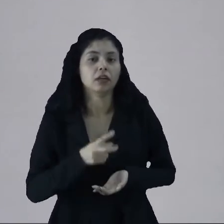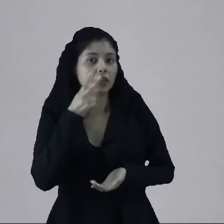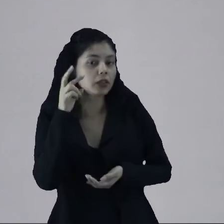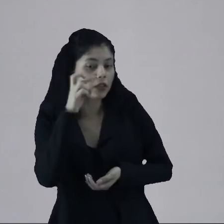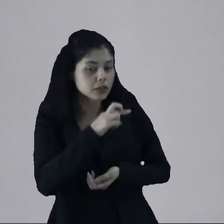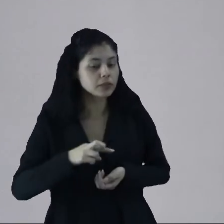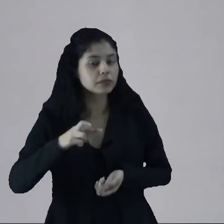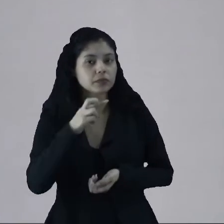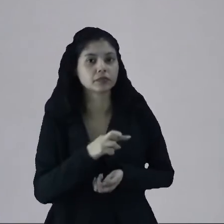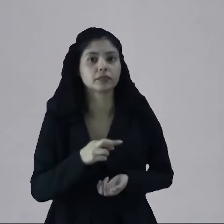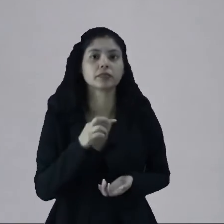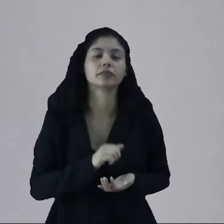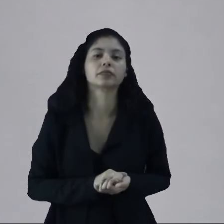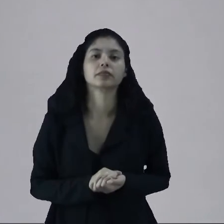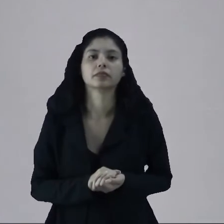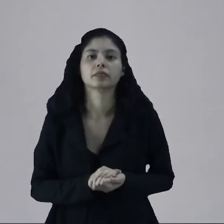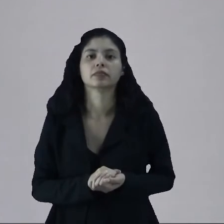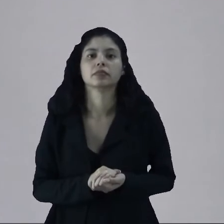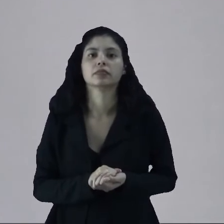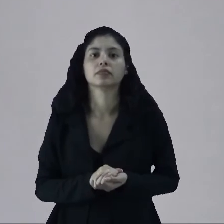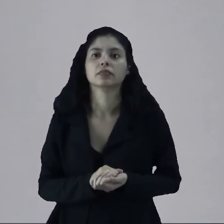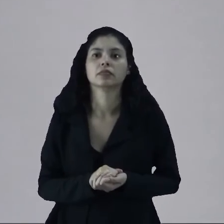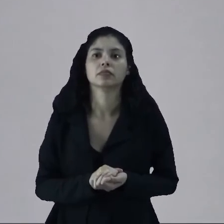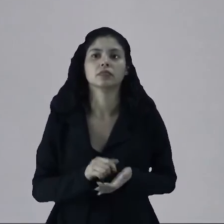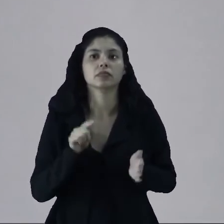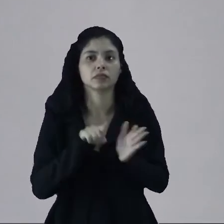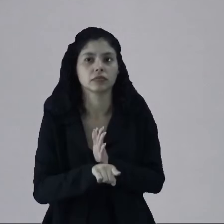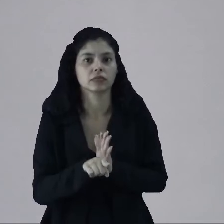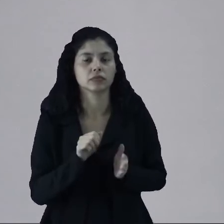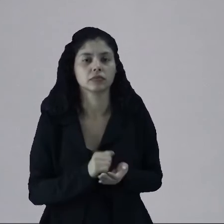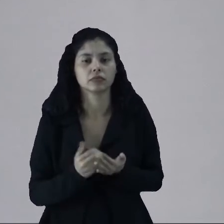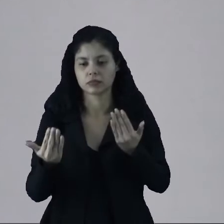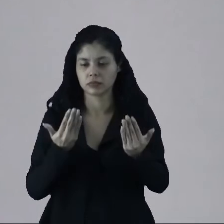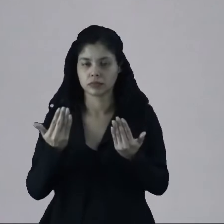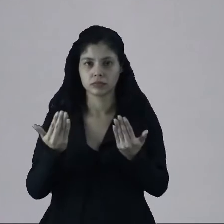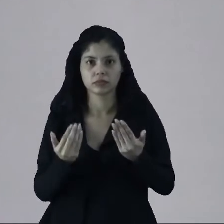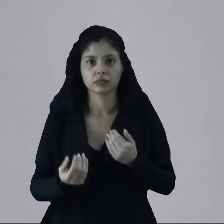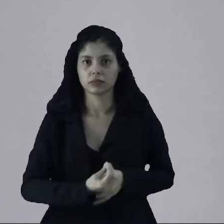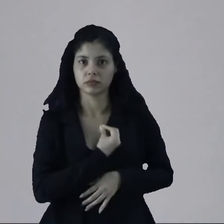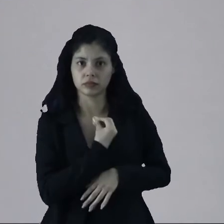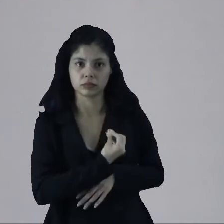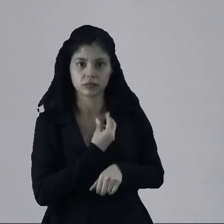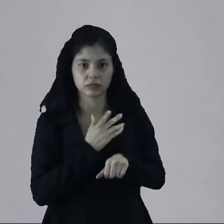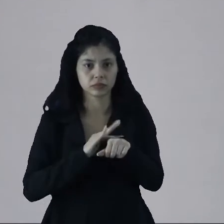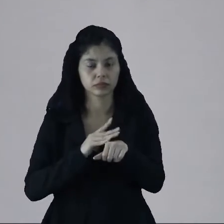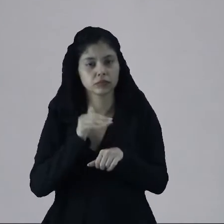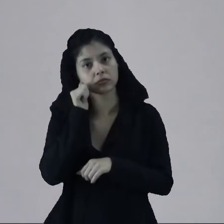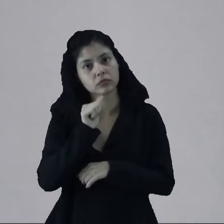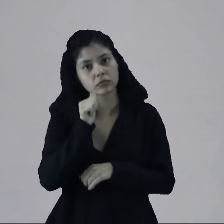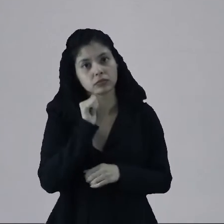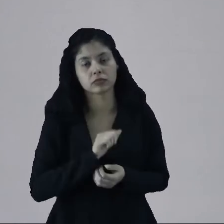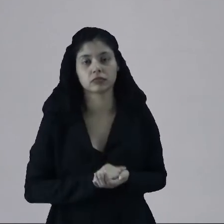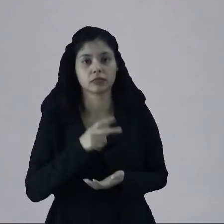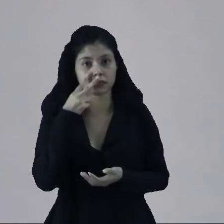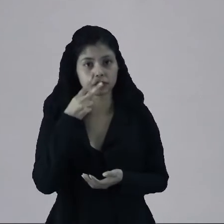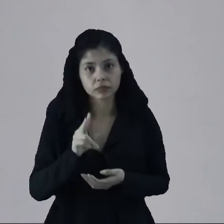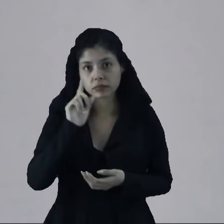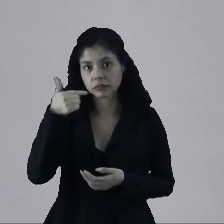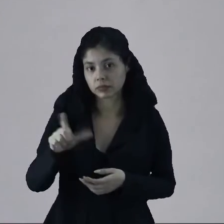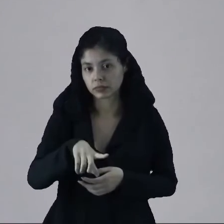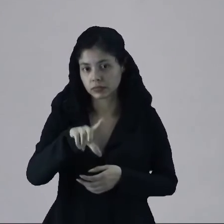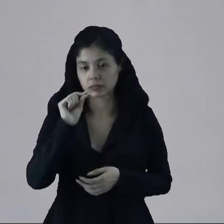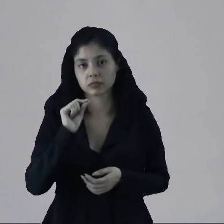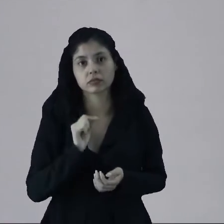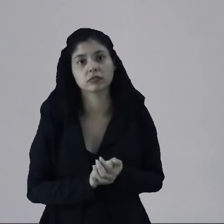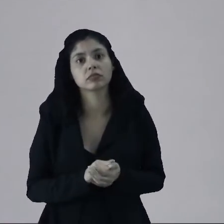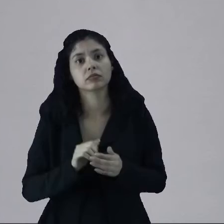gente analisou uma questão relacionada à presença da doença nas mulheres, a gente viu que naquela